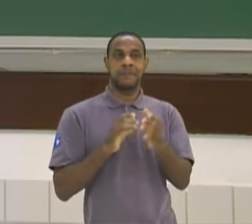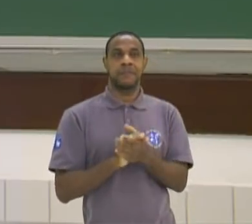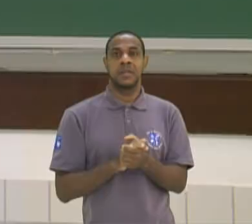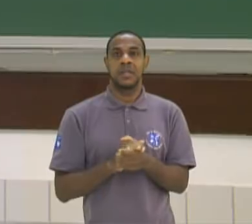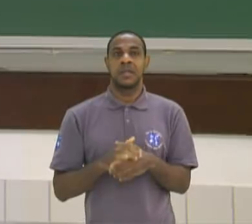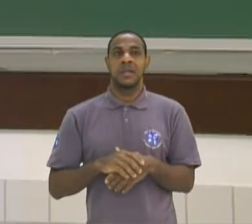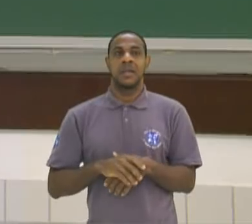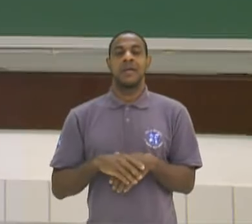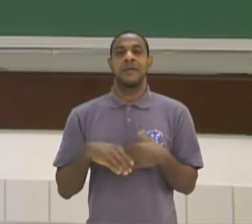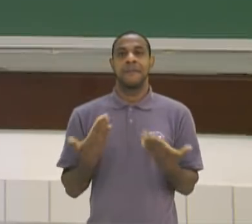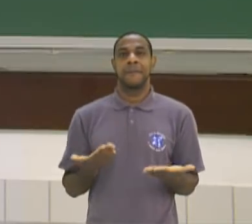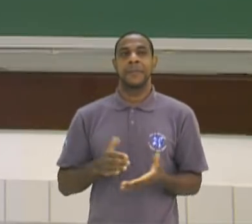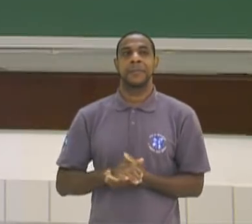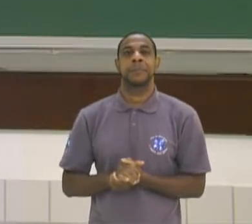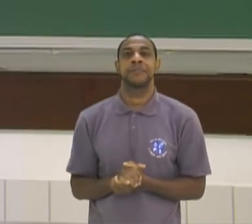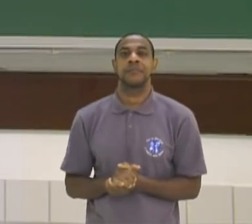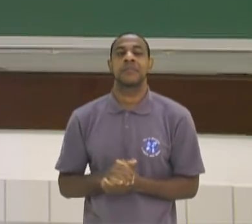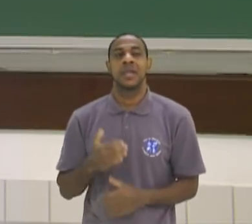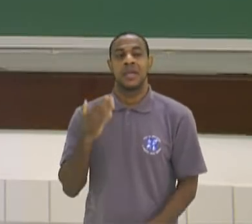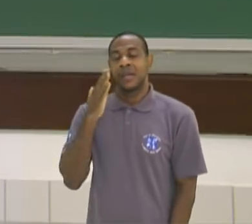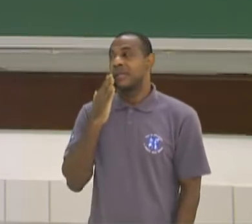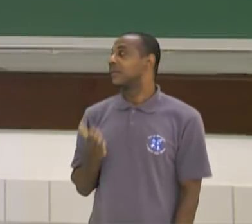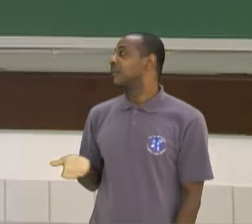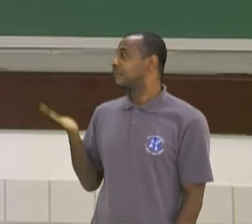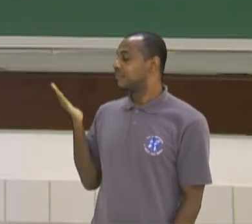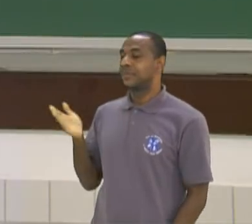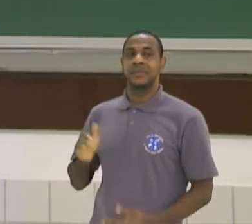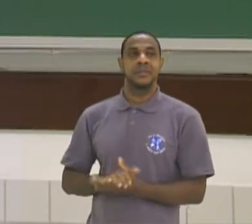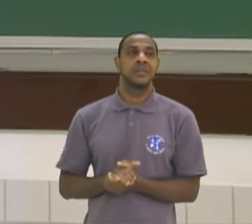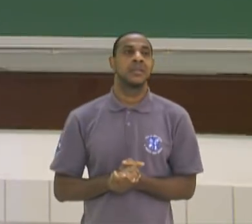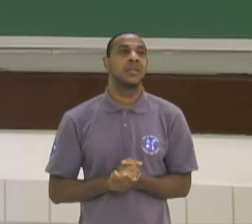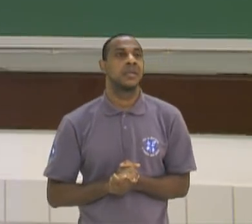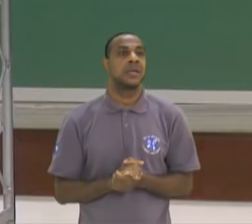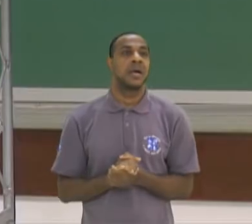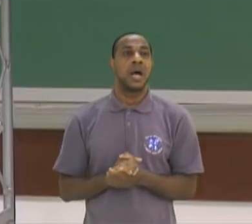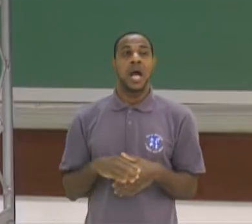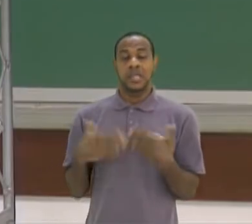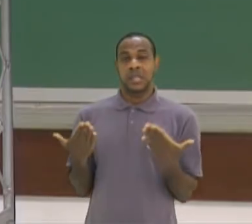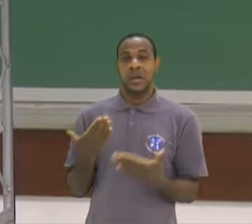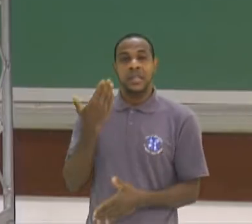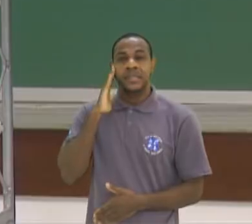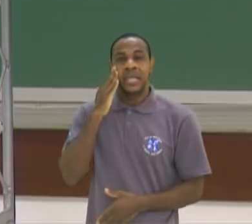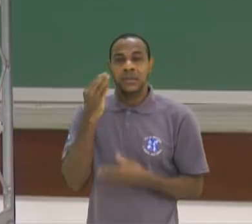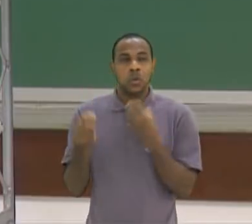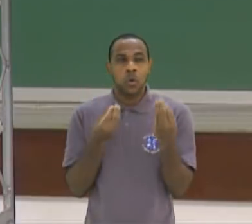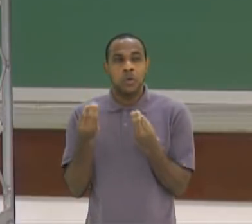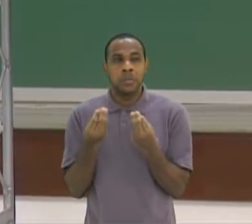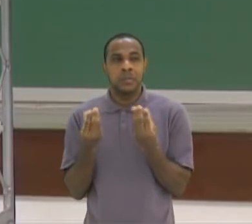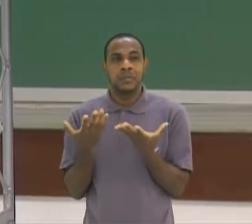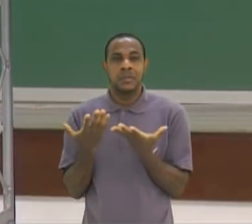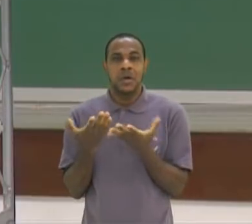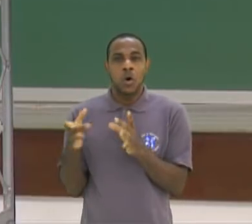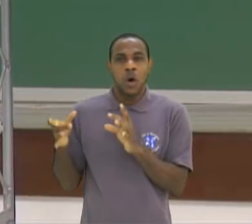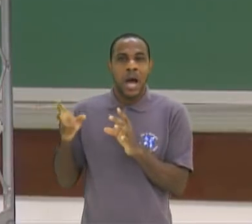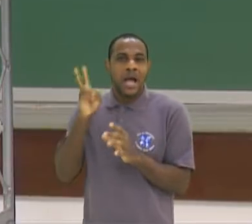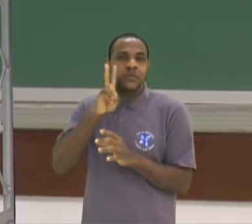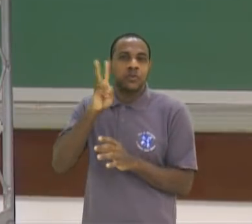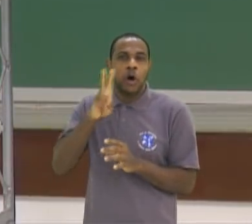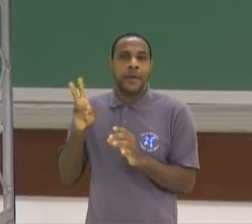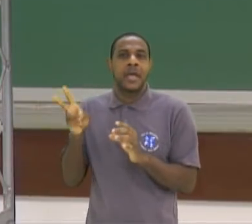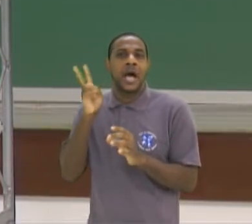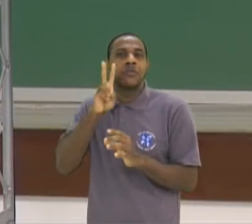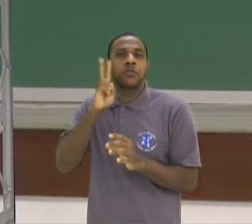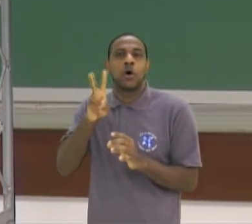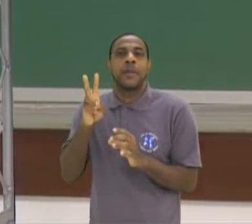o governo de Salvador Allende. E entenda o contexto do Chile para você entender melhor